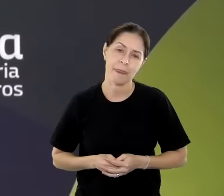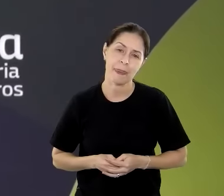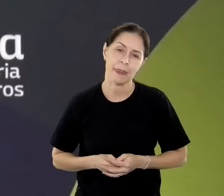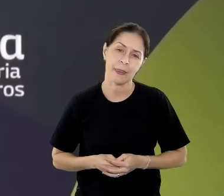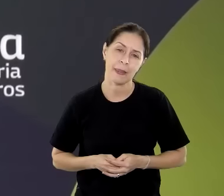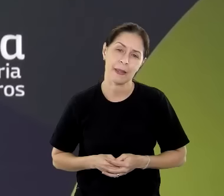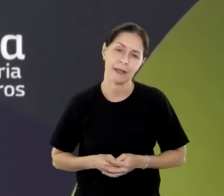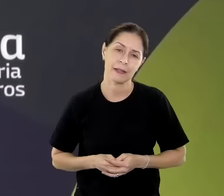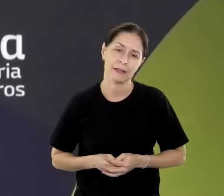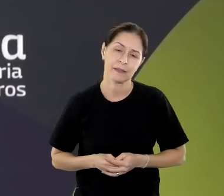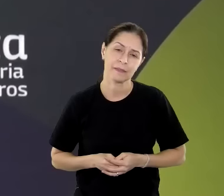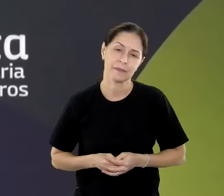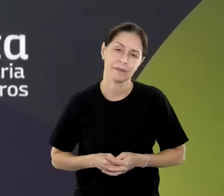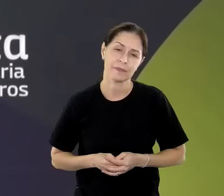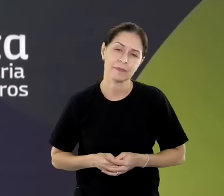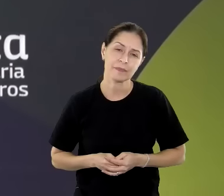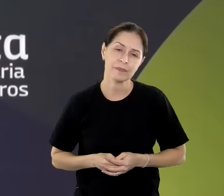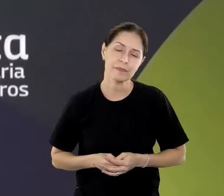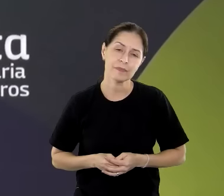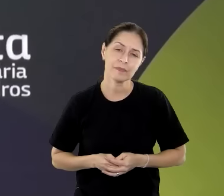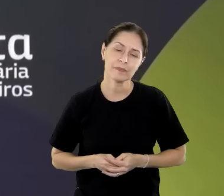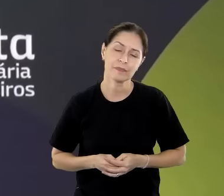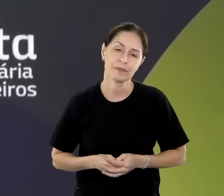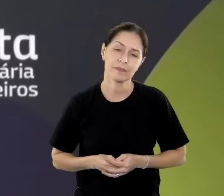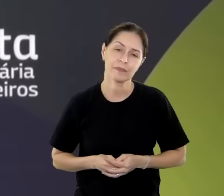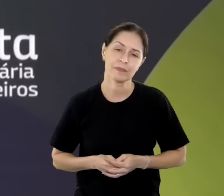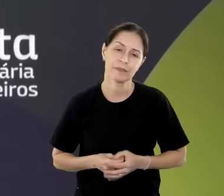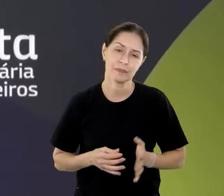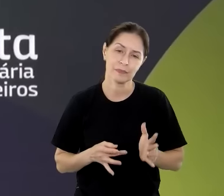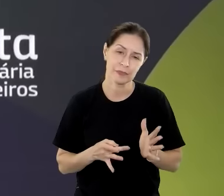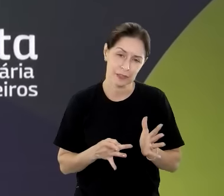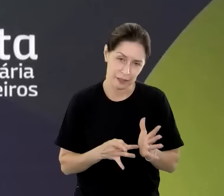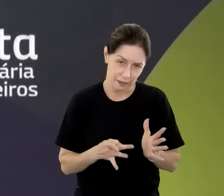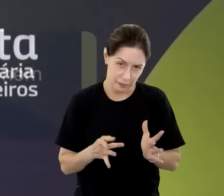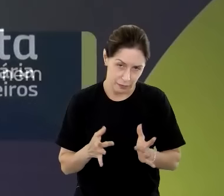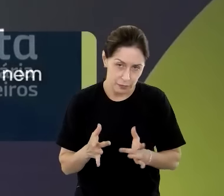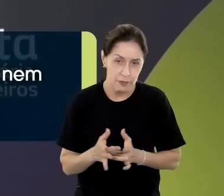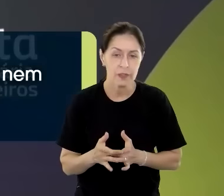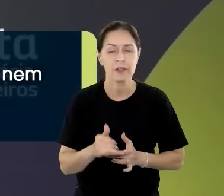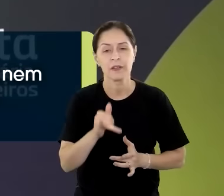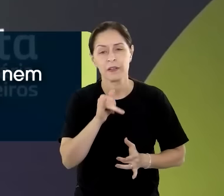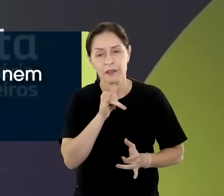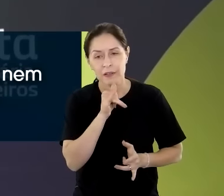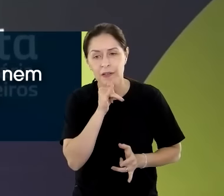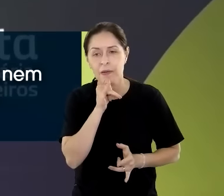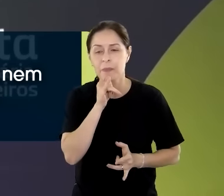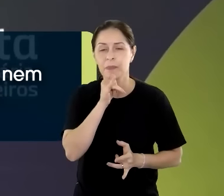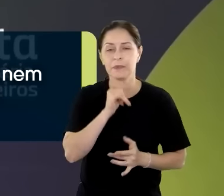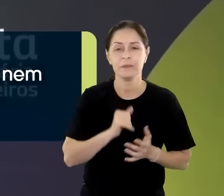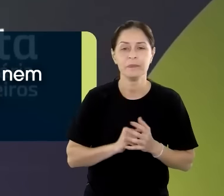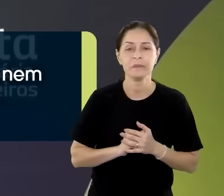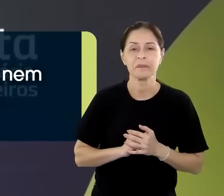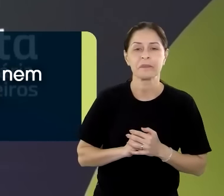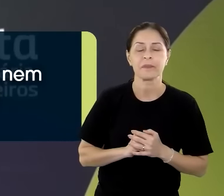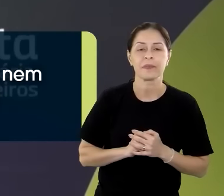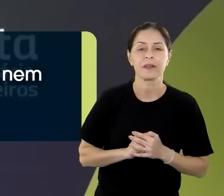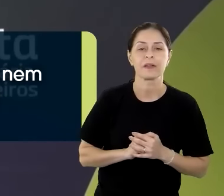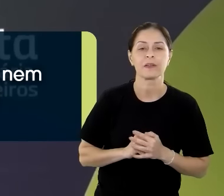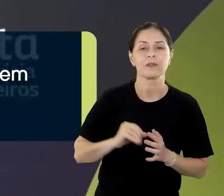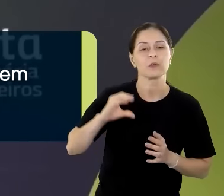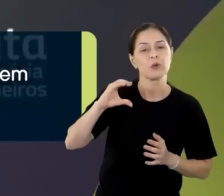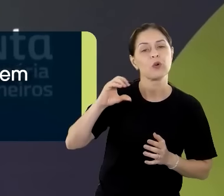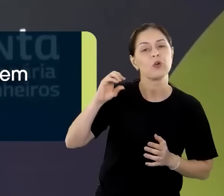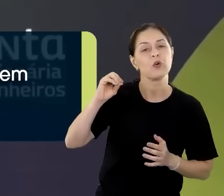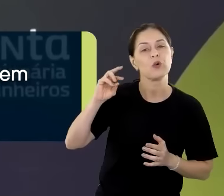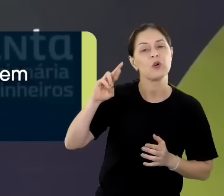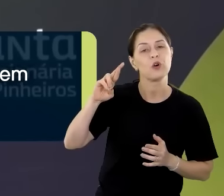ele vai partir de outro argumento, do menor para o maior. Ele diz, observai os corvos, depois do verso 27, observai os lírios.